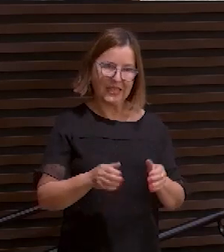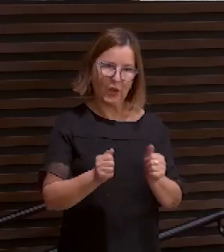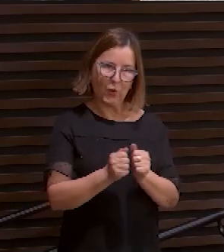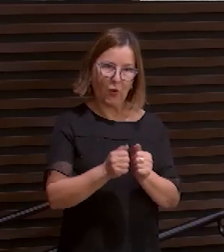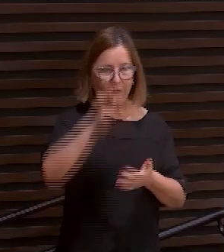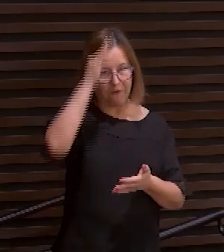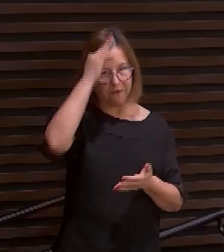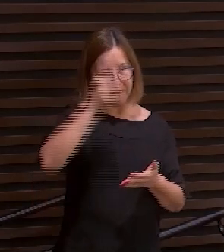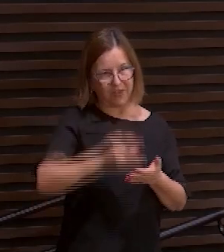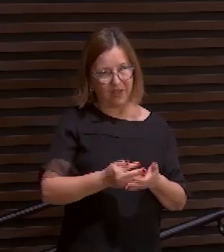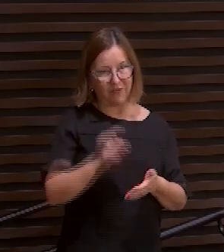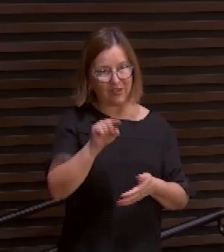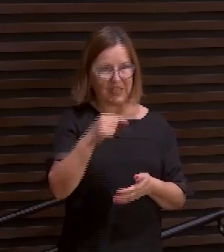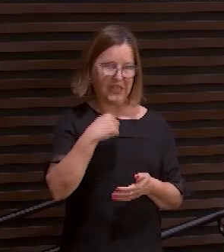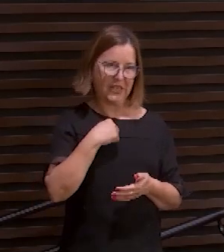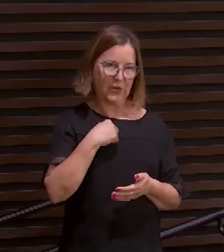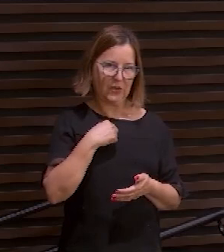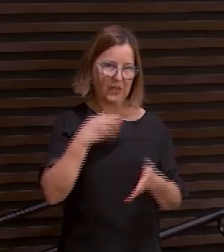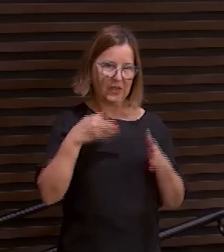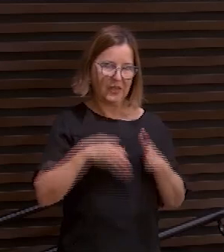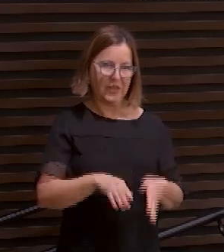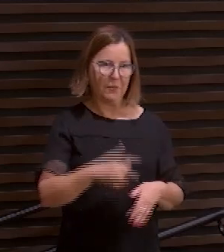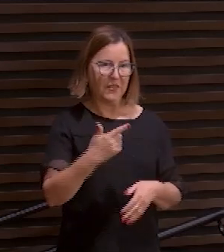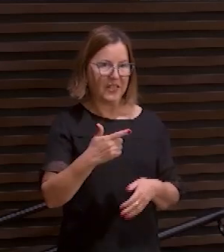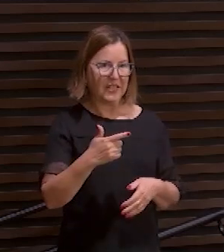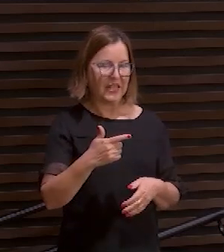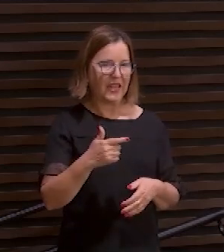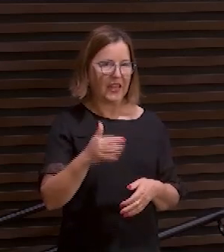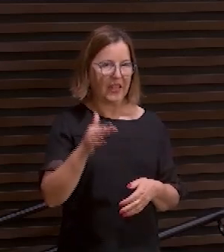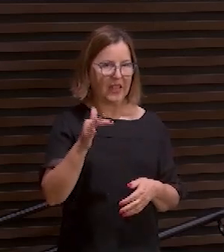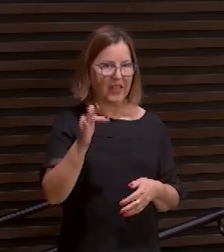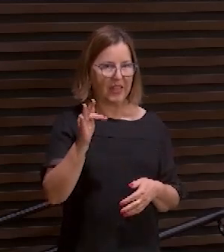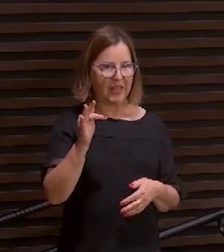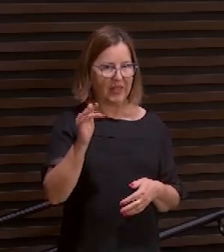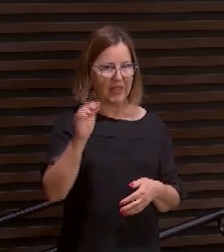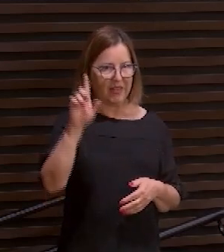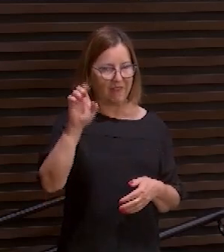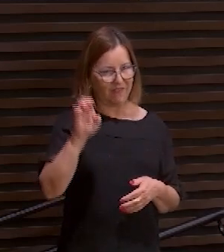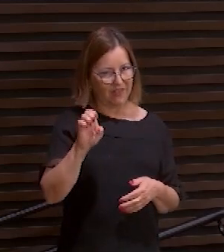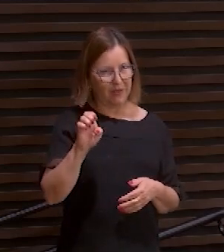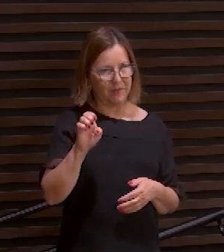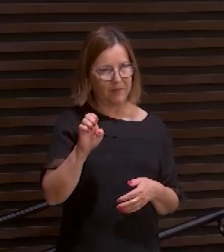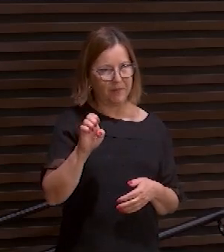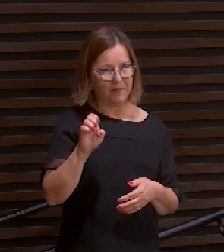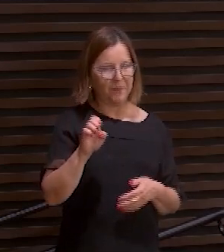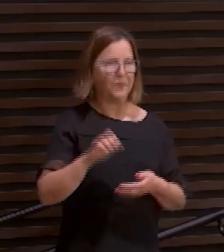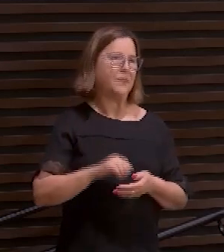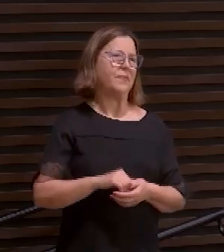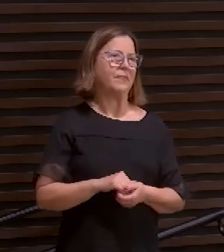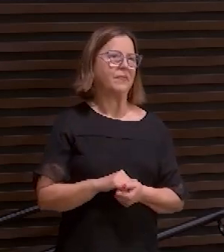Você e eu nascemos ateus, incrédulos.